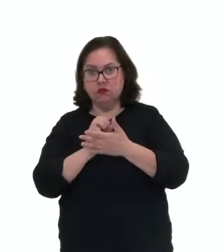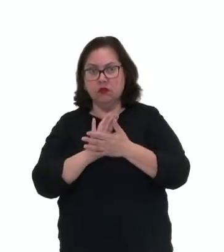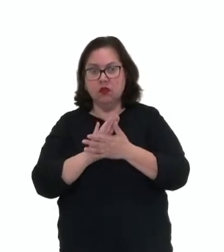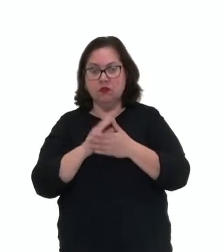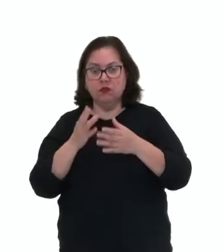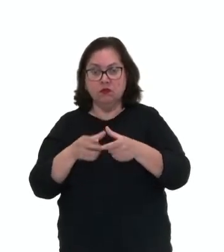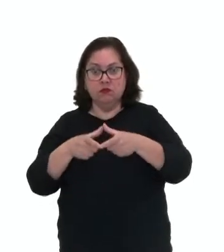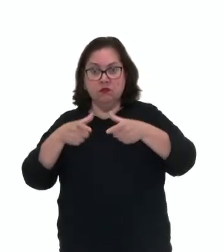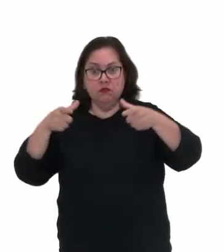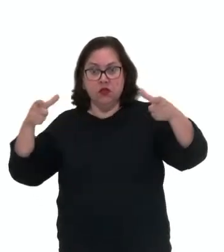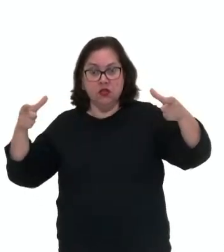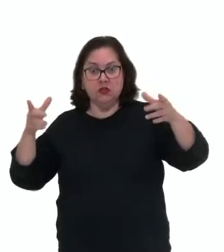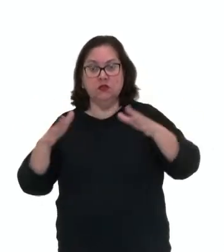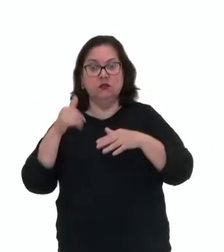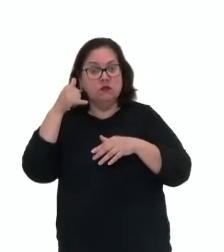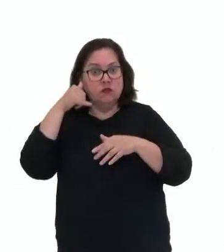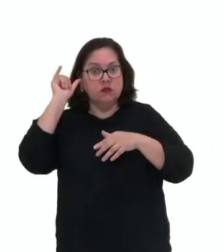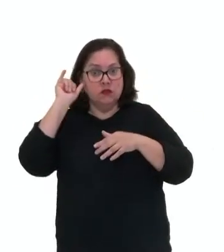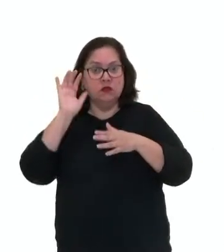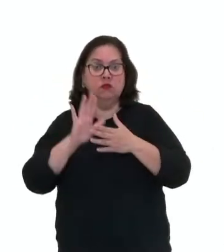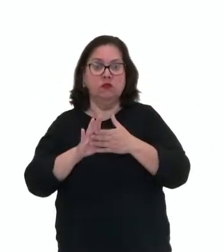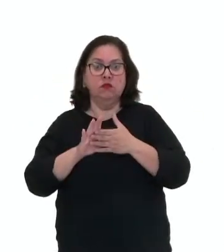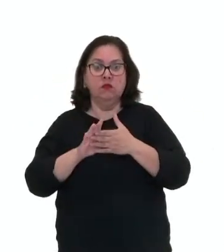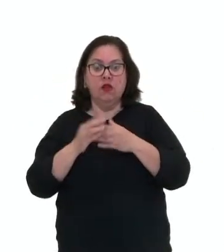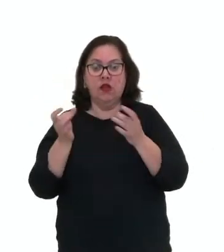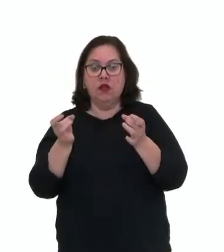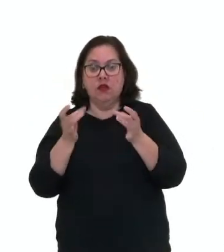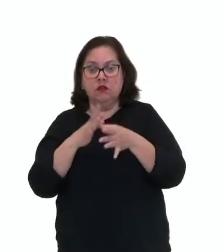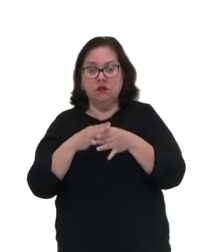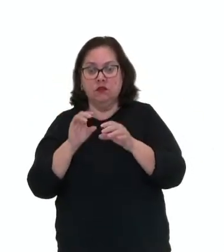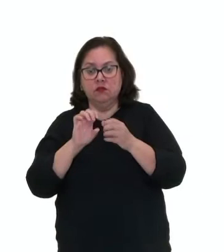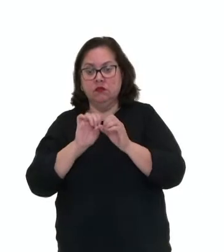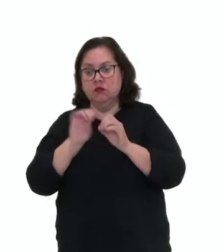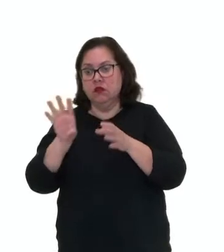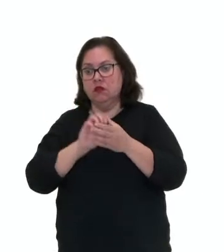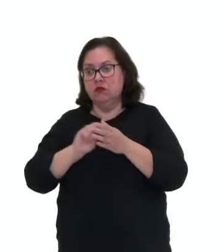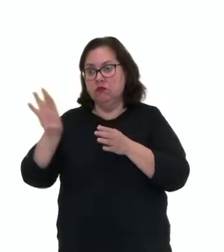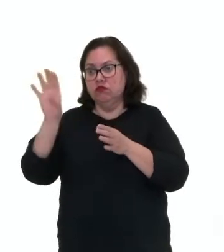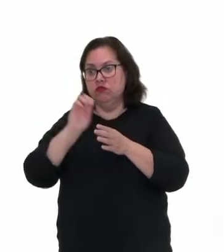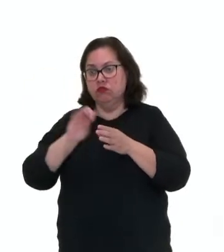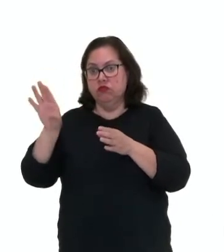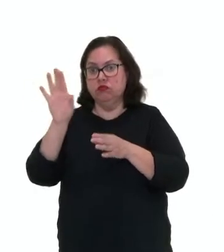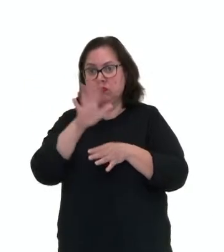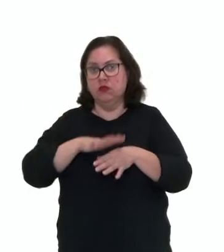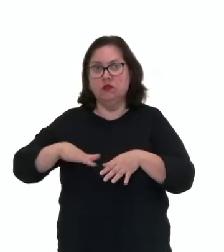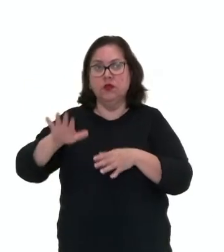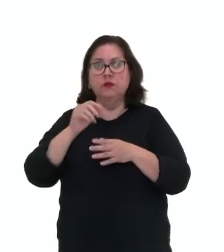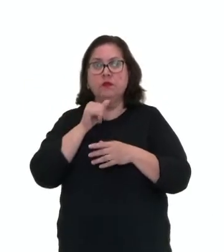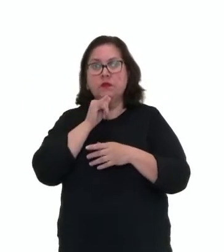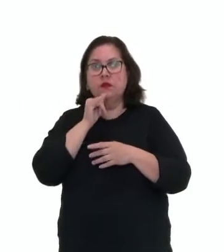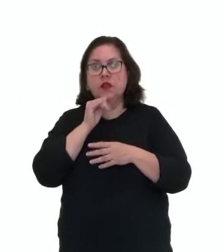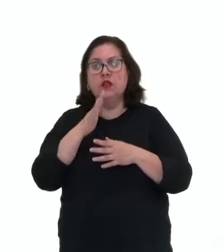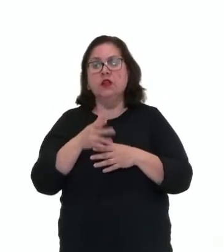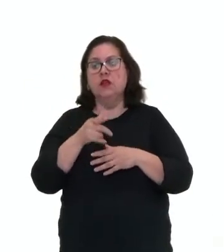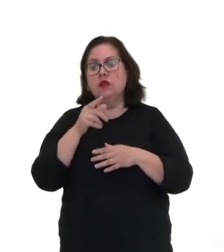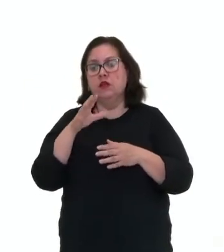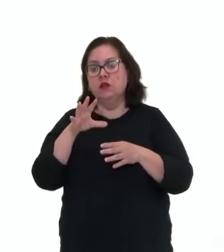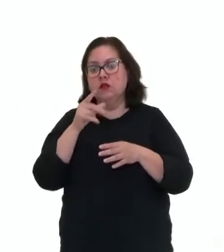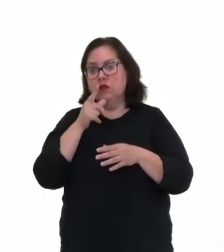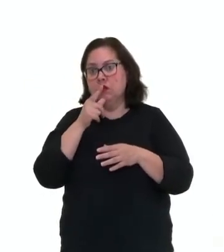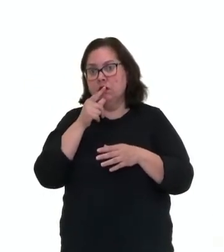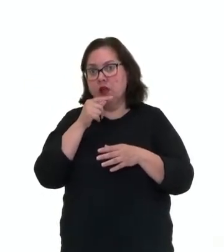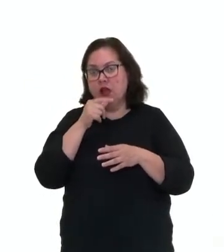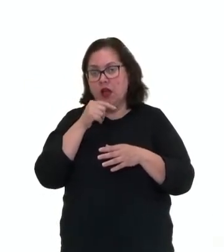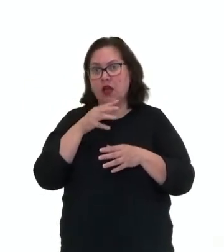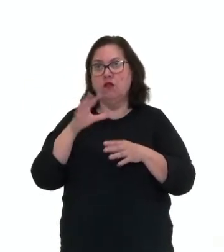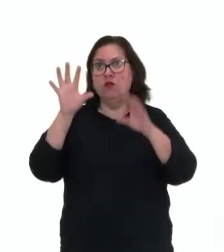tenho grande produção daqueles animais, eles acabam liberando e mandando esse metano para o ambiente, por exemplo. A poluição da água,